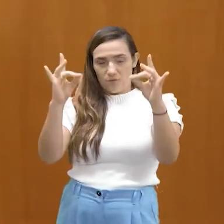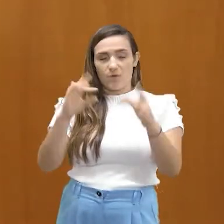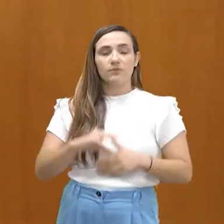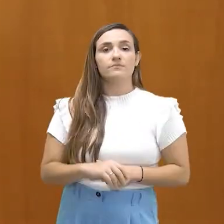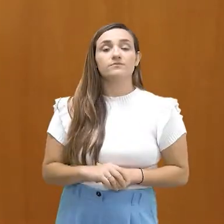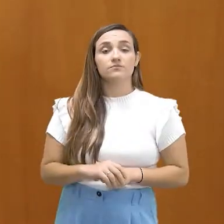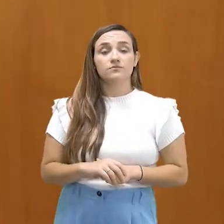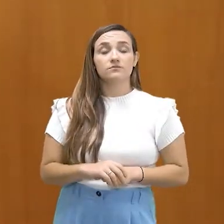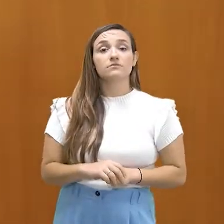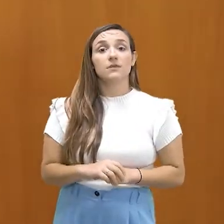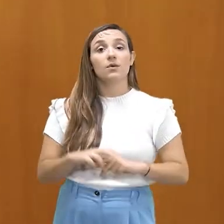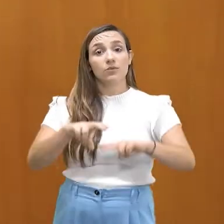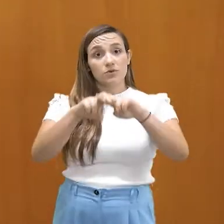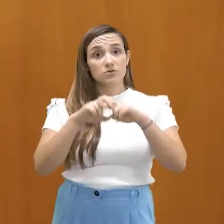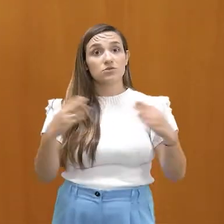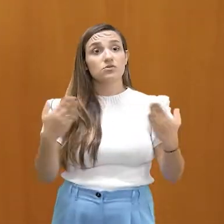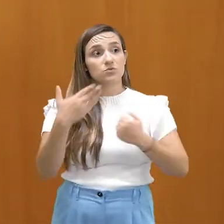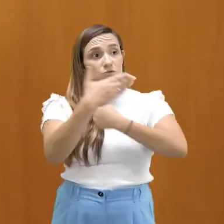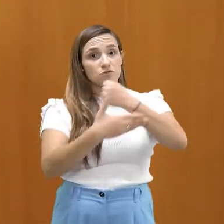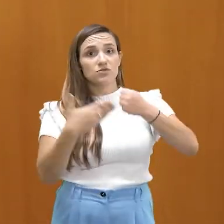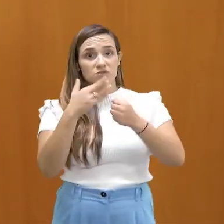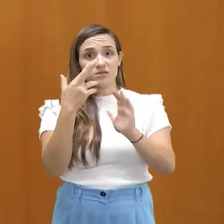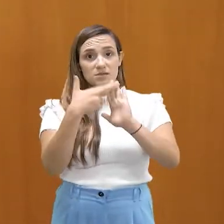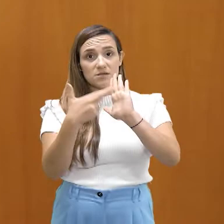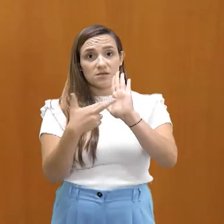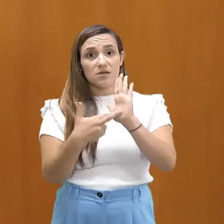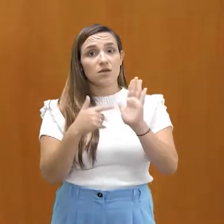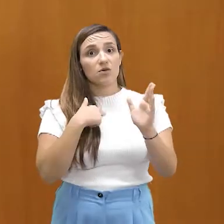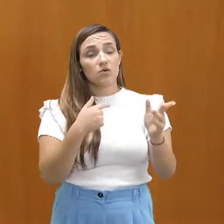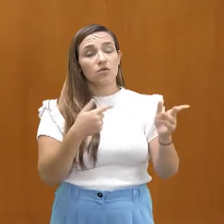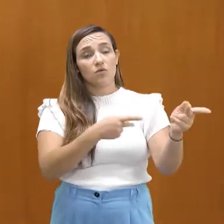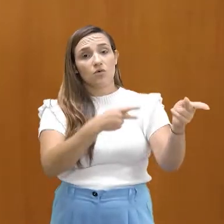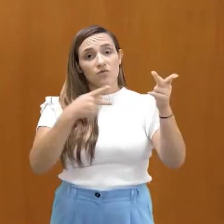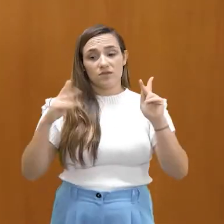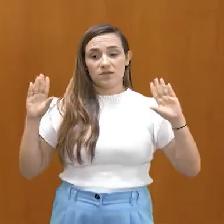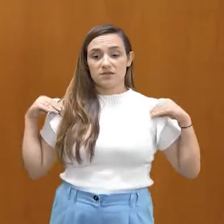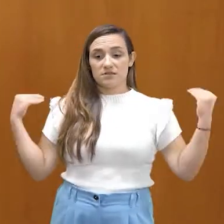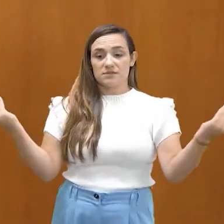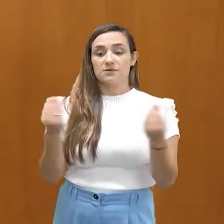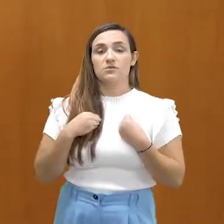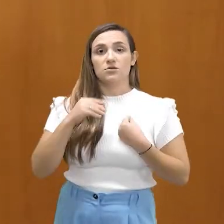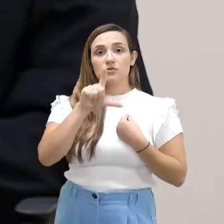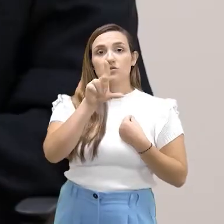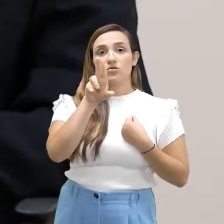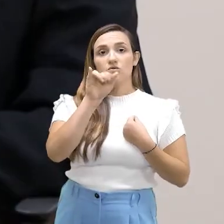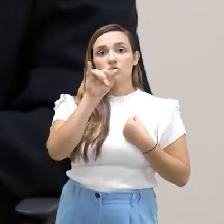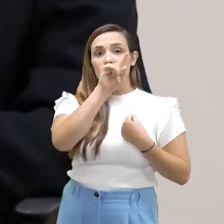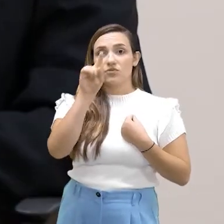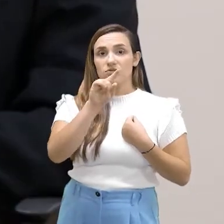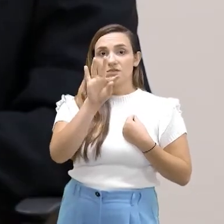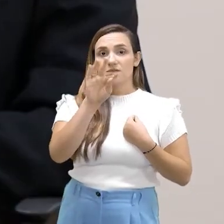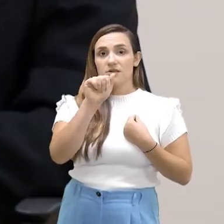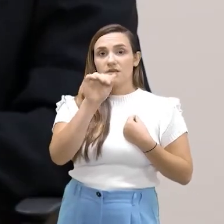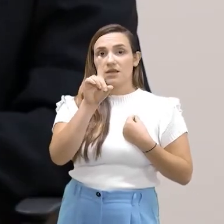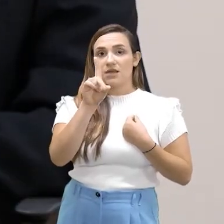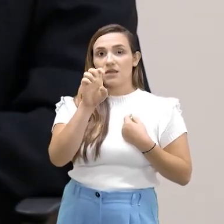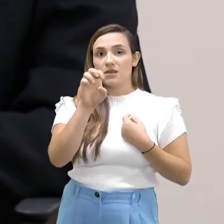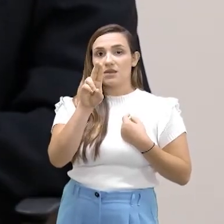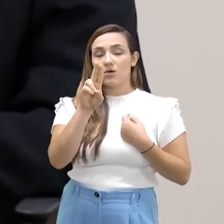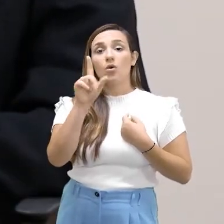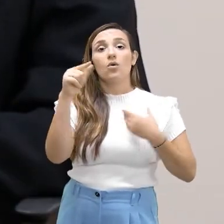esses princípios, o convidado de hoje é o desembargador Luiz Tadeu Barbosa Silva, que exerce o cargo